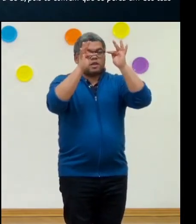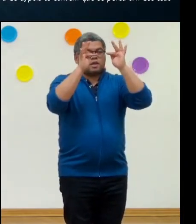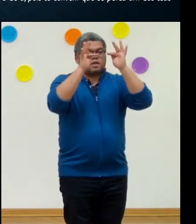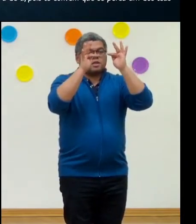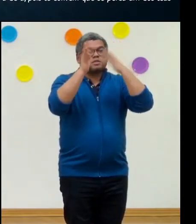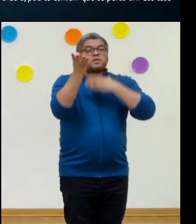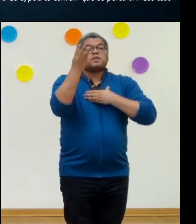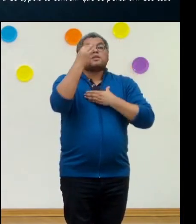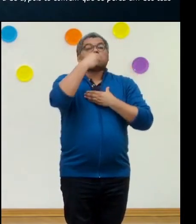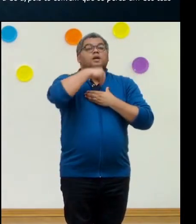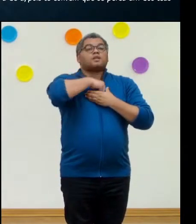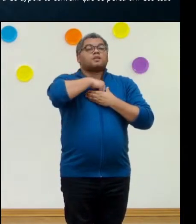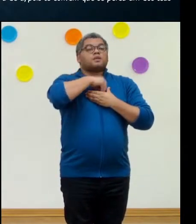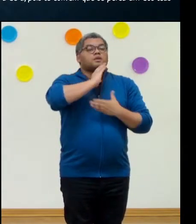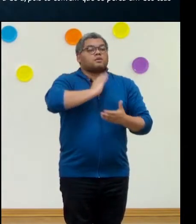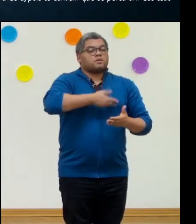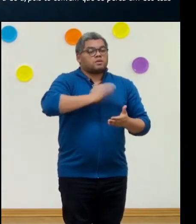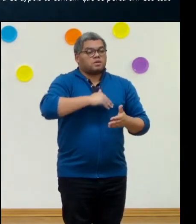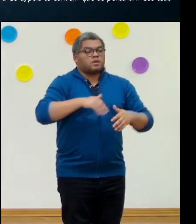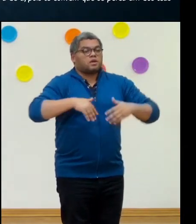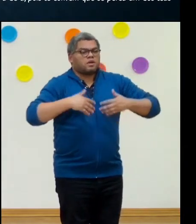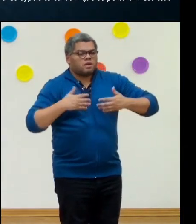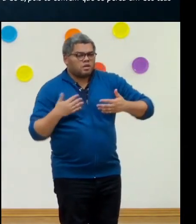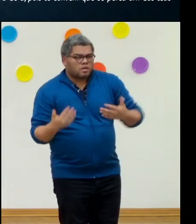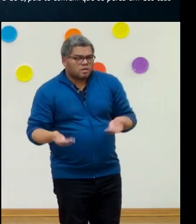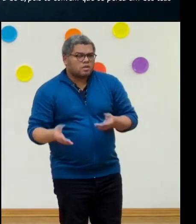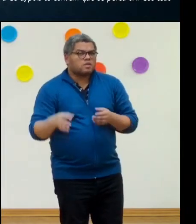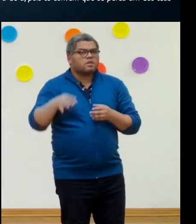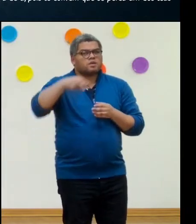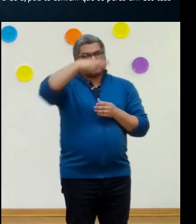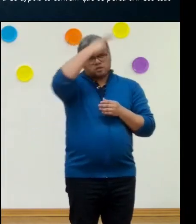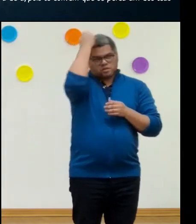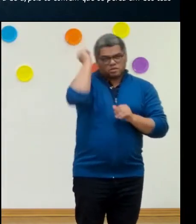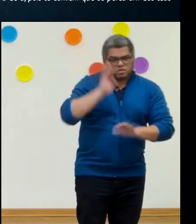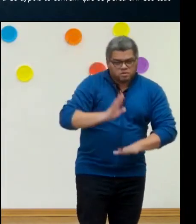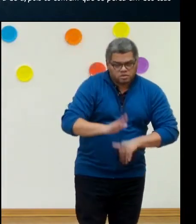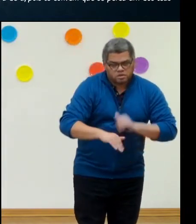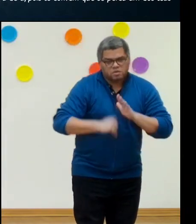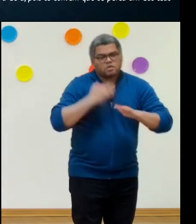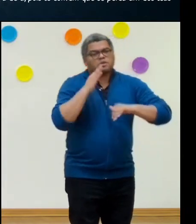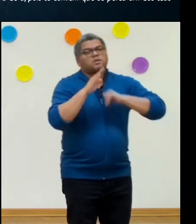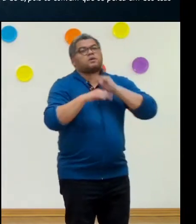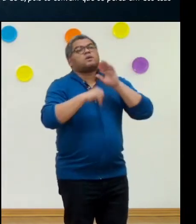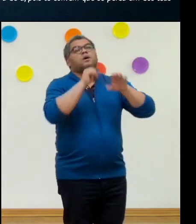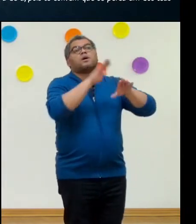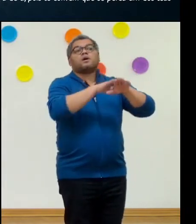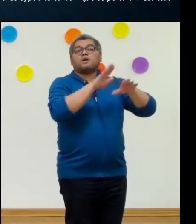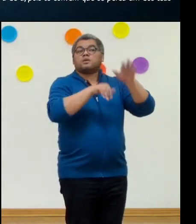É esse o ponto. Então, o chamado à santidade exposto nos mandamentos